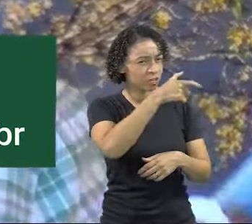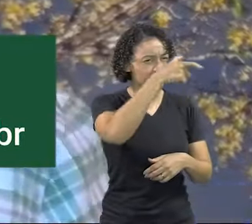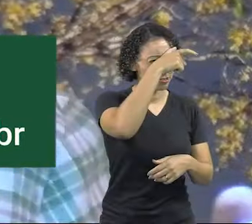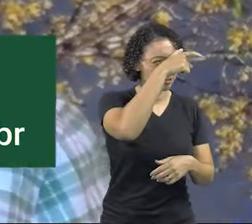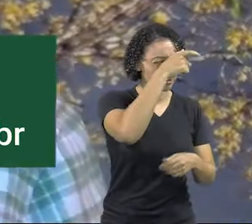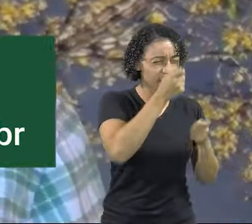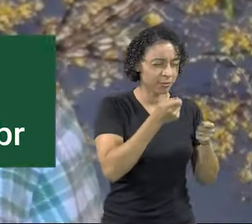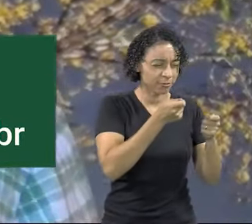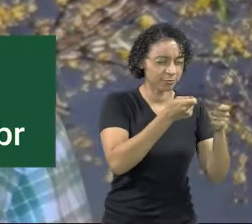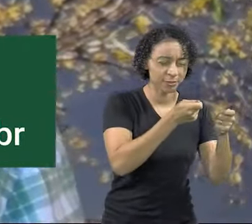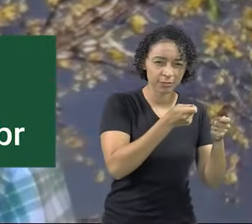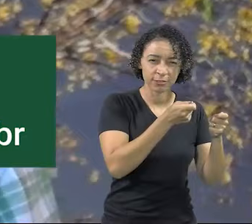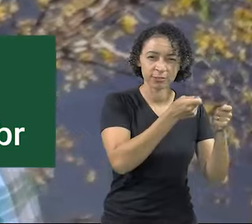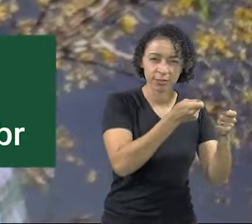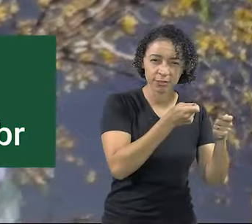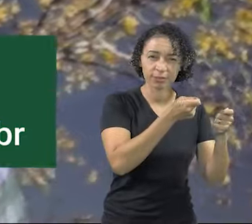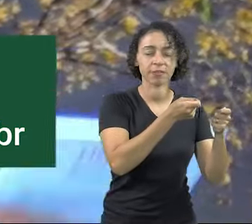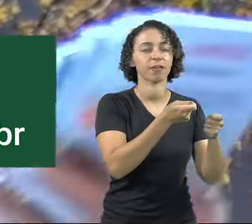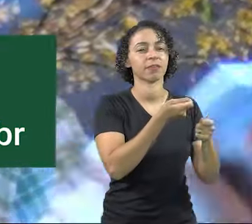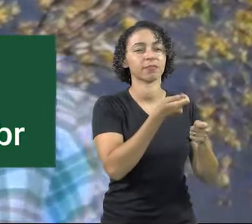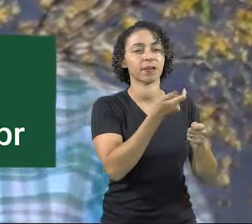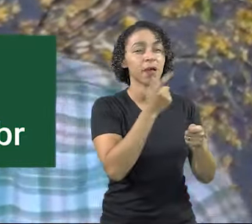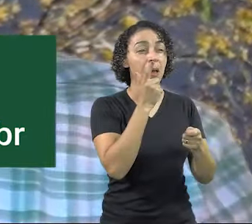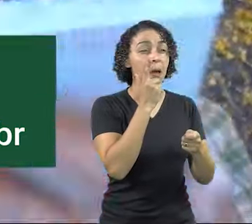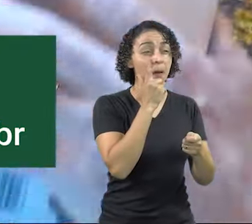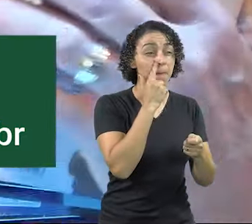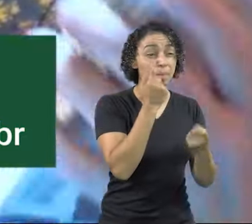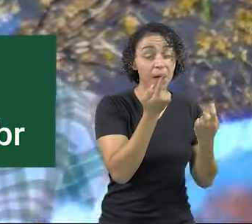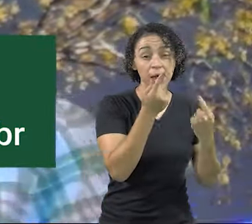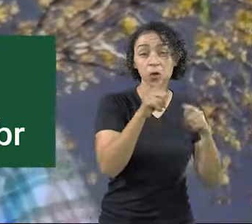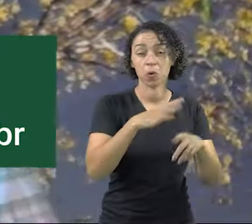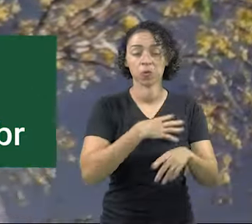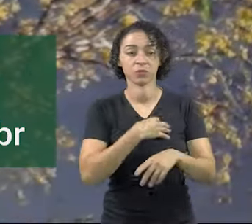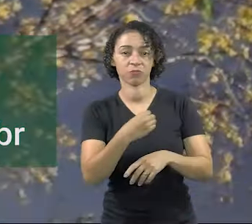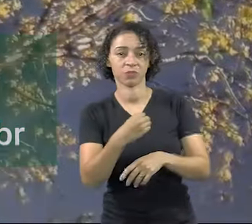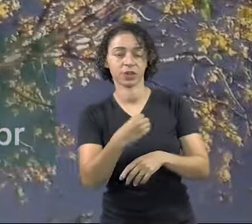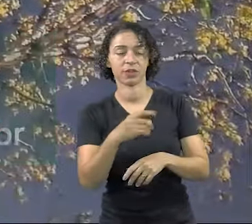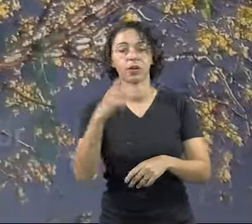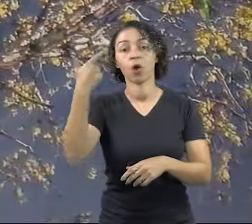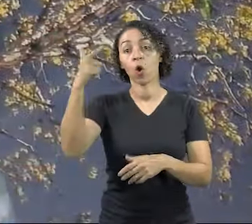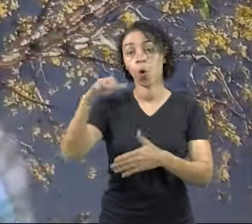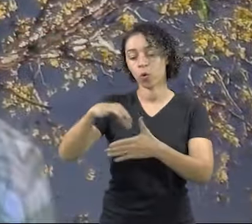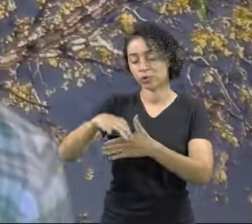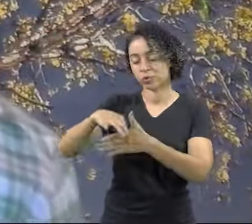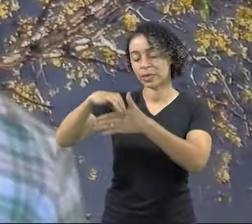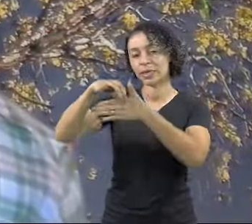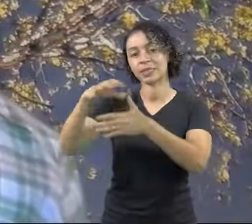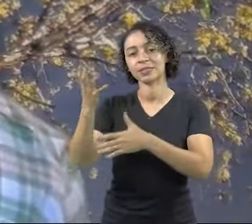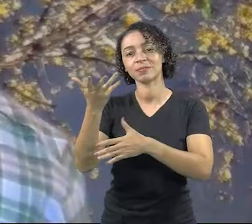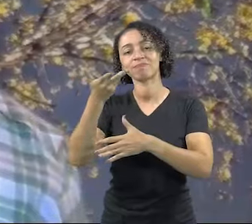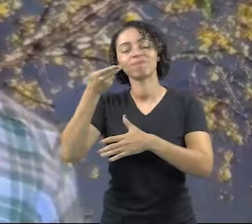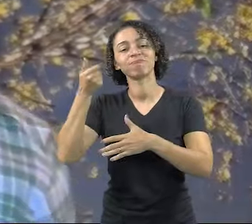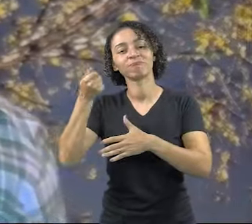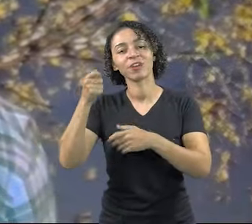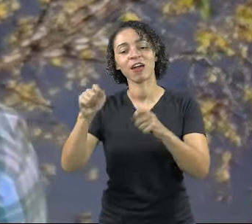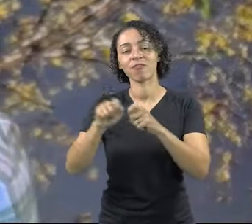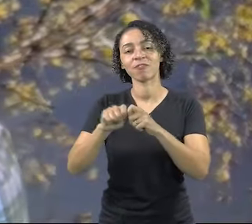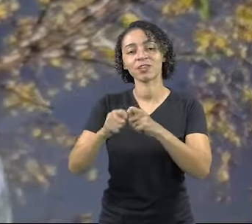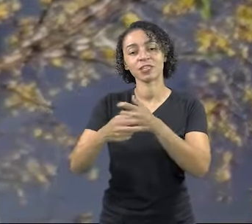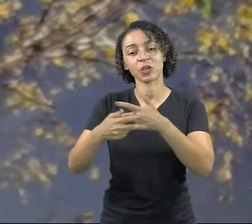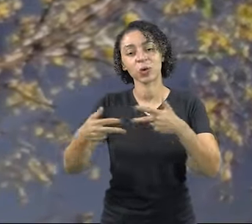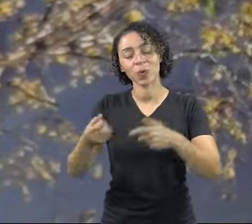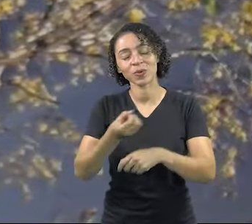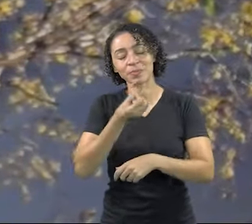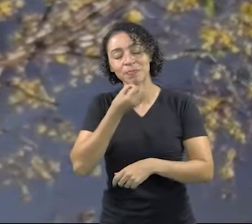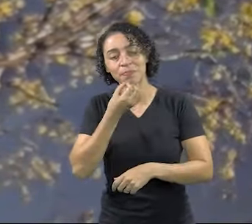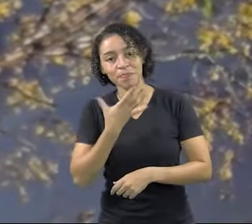Satanás tenta dividir a nossa casa marido com mulher contra filho esse aqui o líder e a excelência fazer